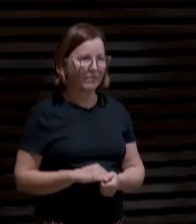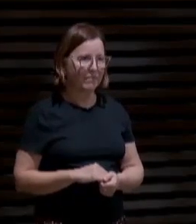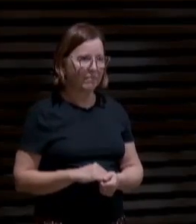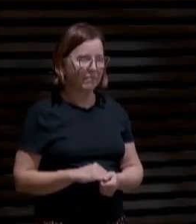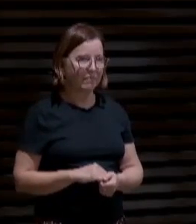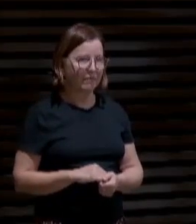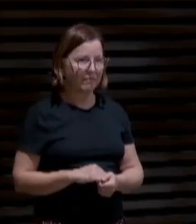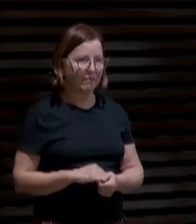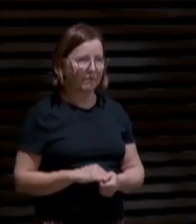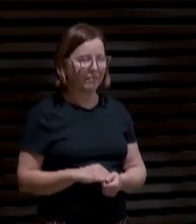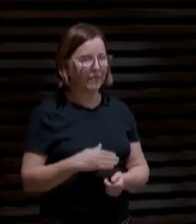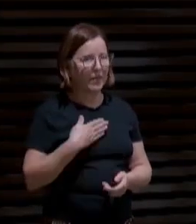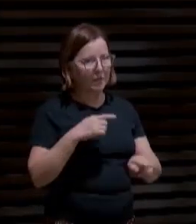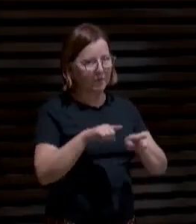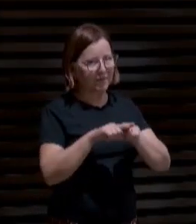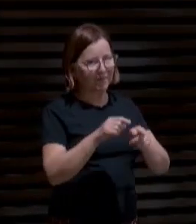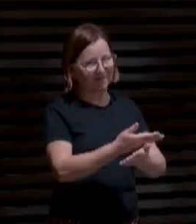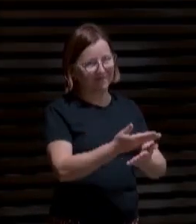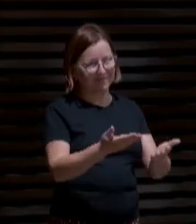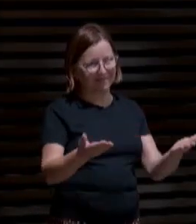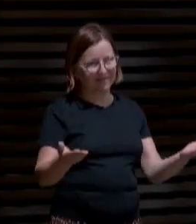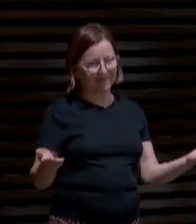Meus irmãos,